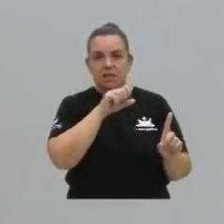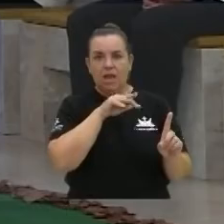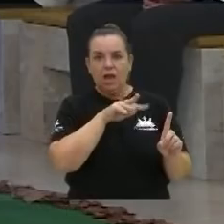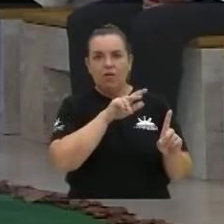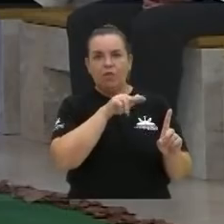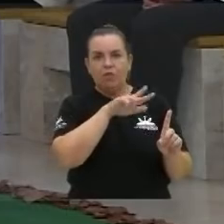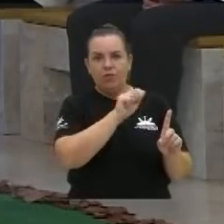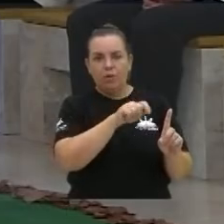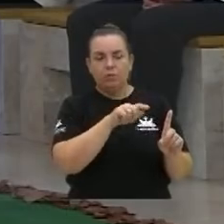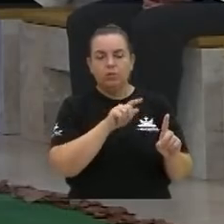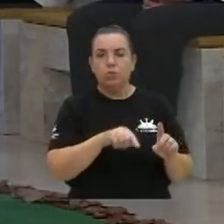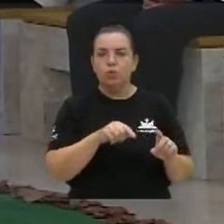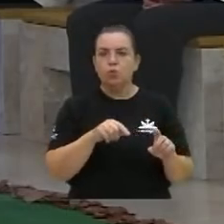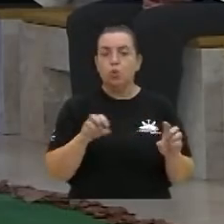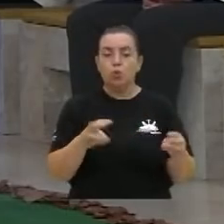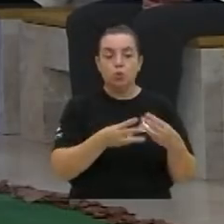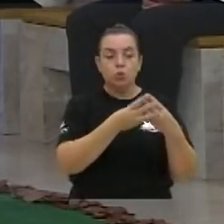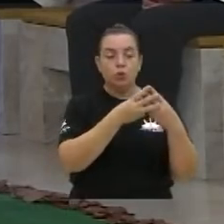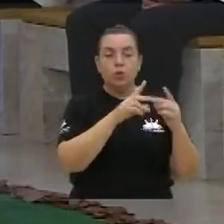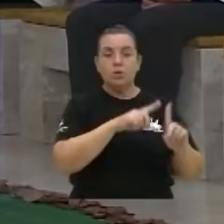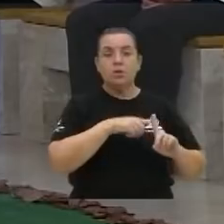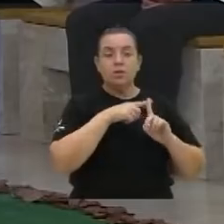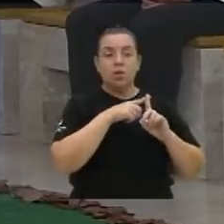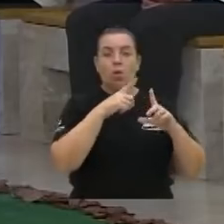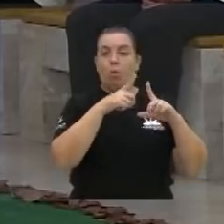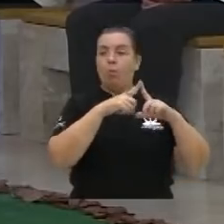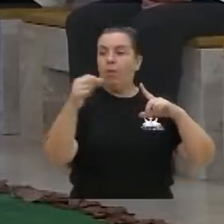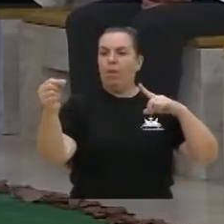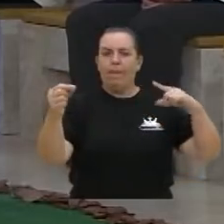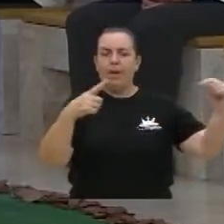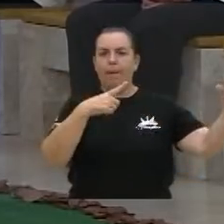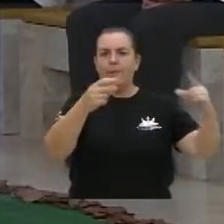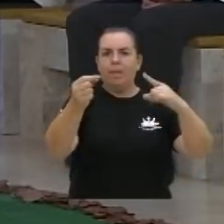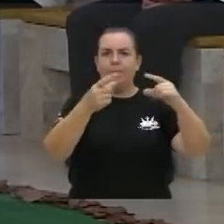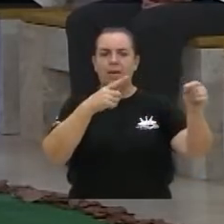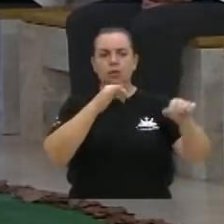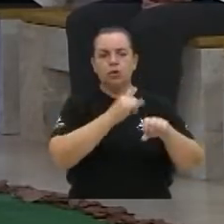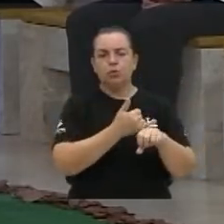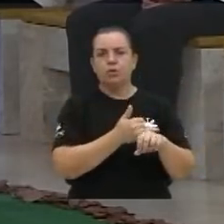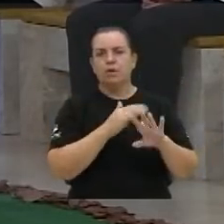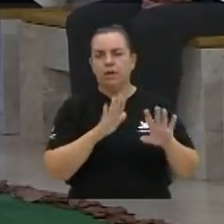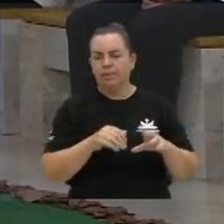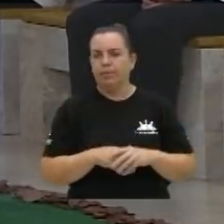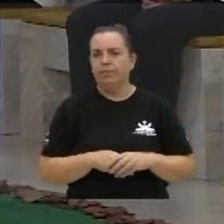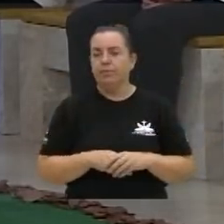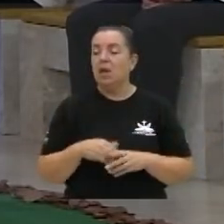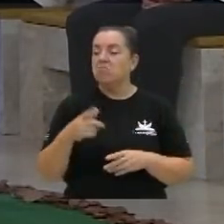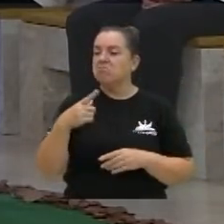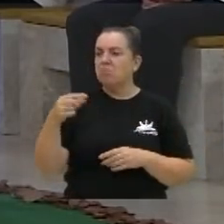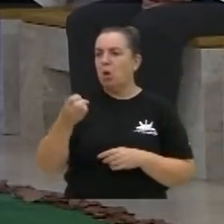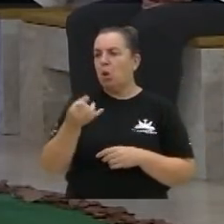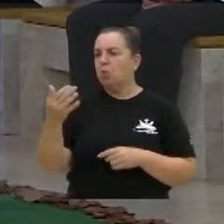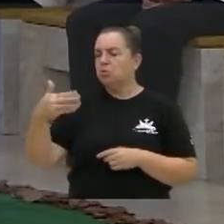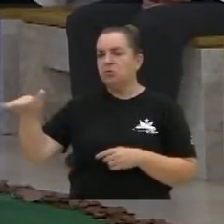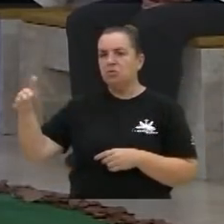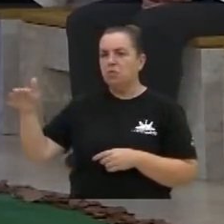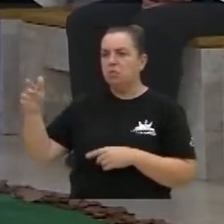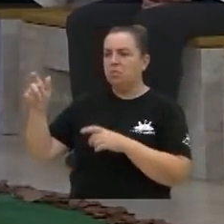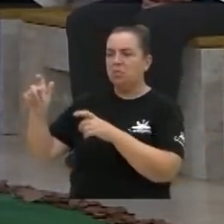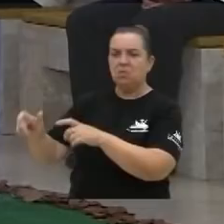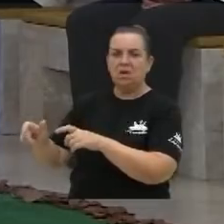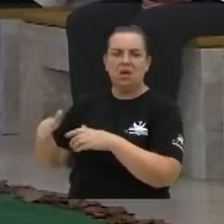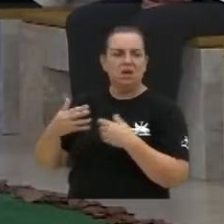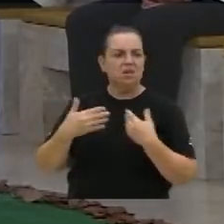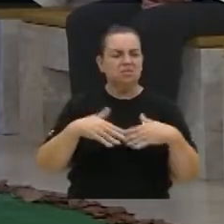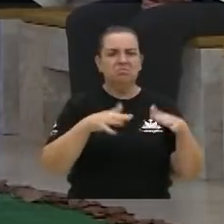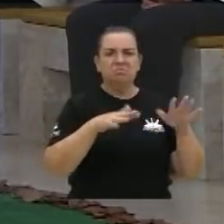cristãos saíram de Jerusalém. Diz o texto: uns foram para Antioquia, outros foram